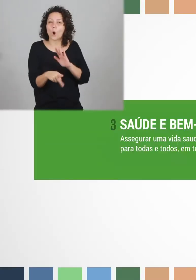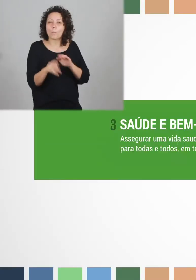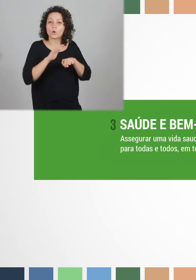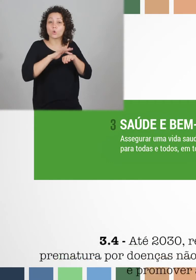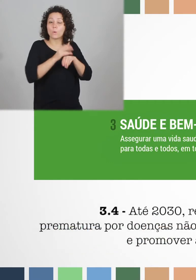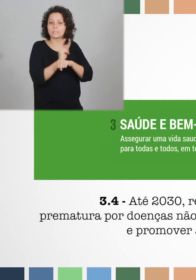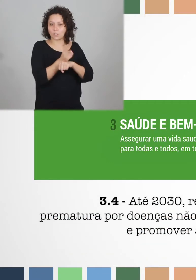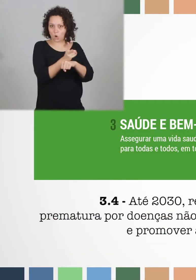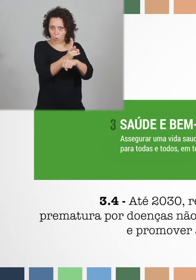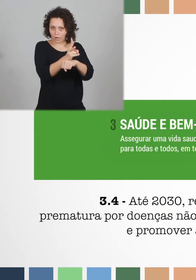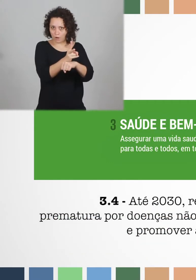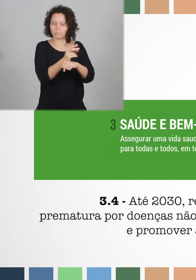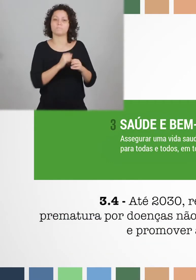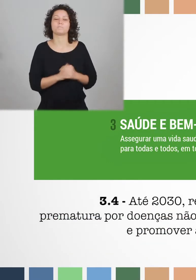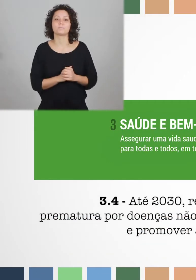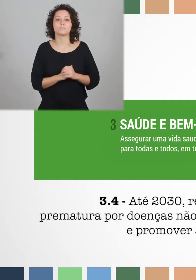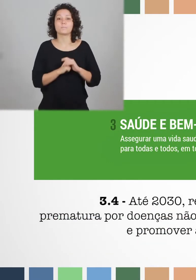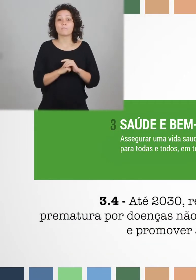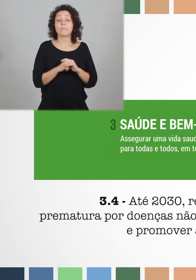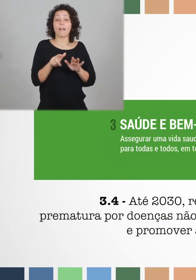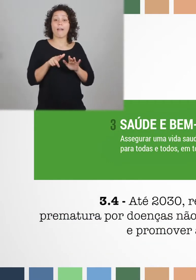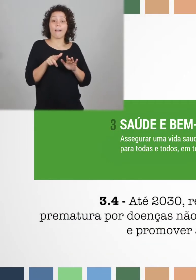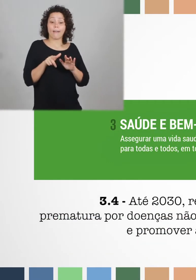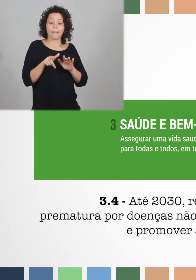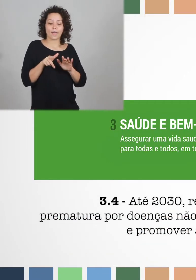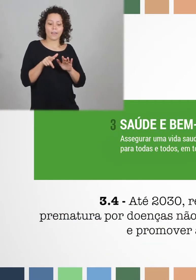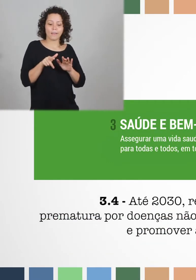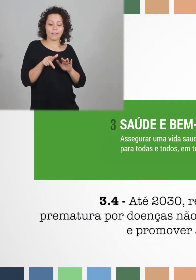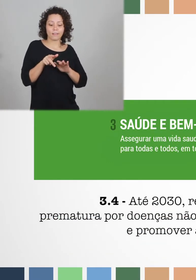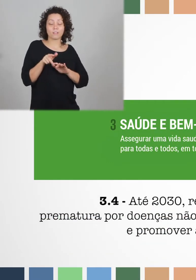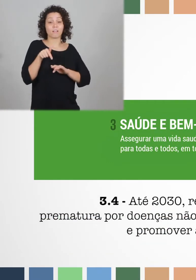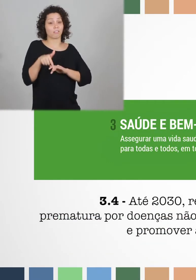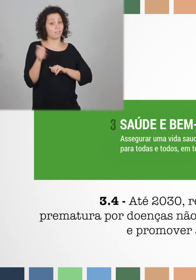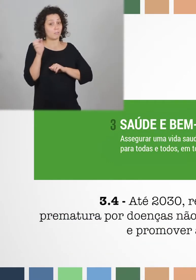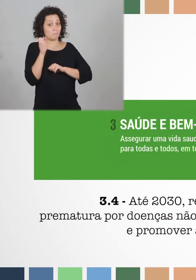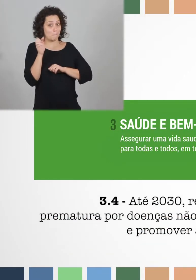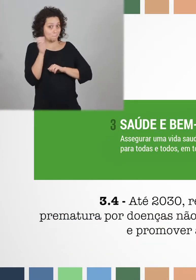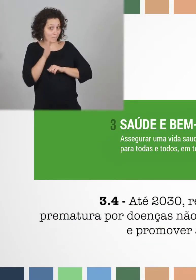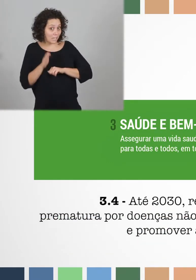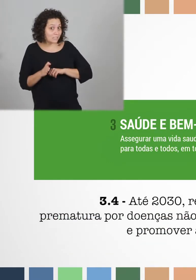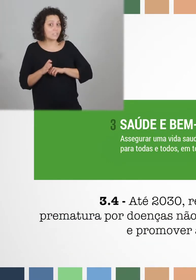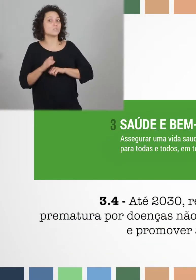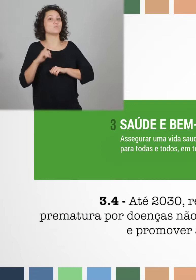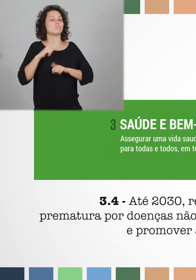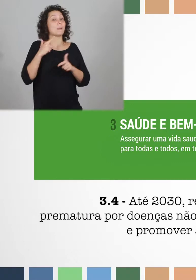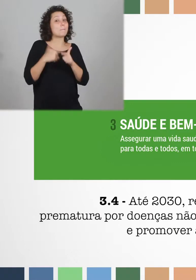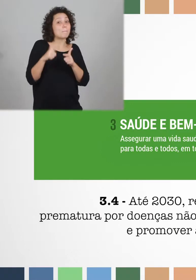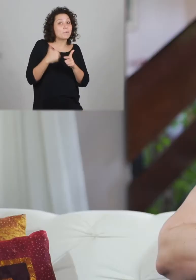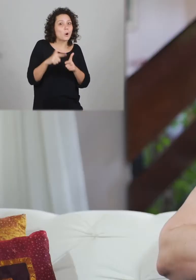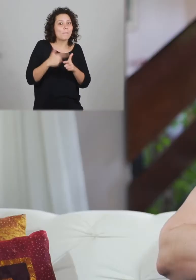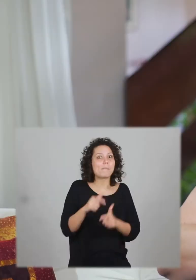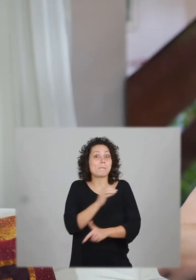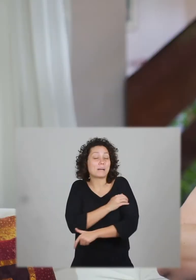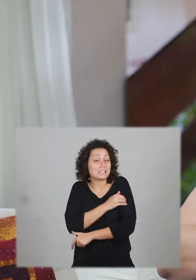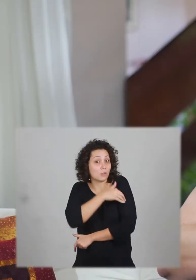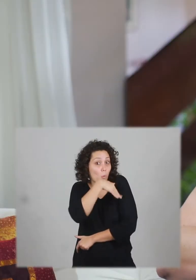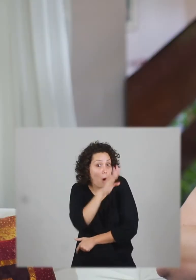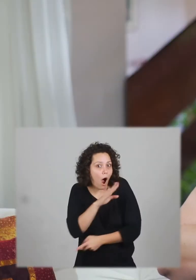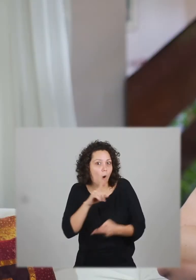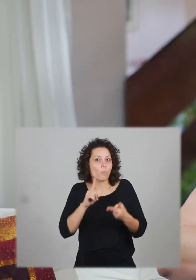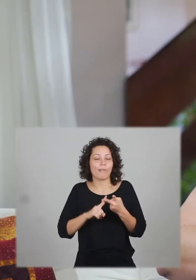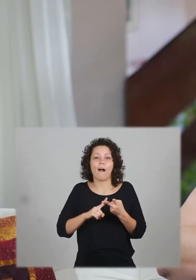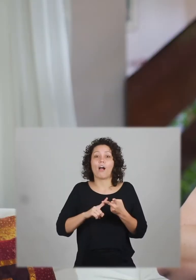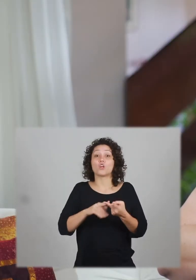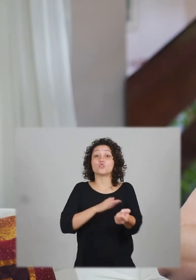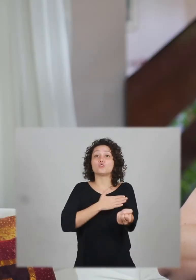sofrendo uma questão muito forte em relação à diabetes, à hipertensão. Então, a partir de